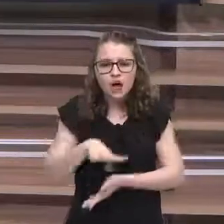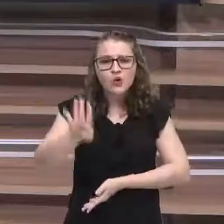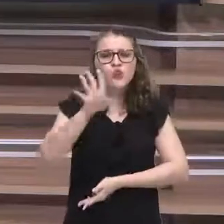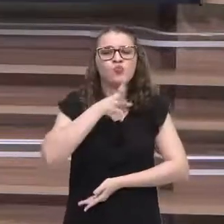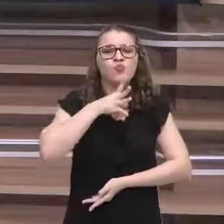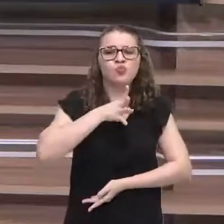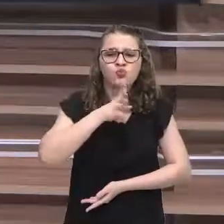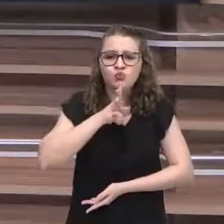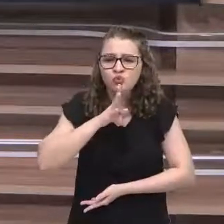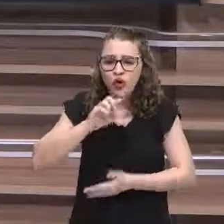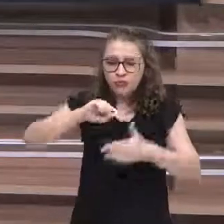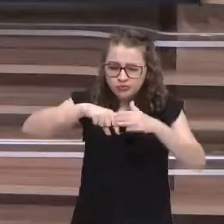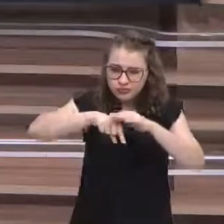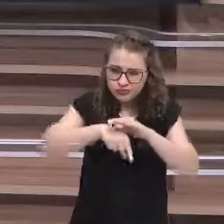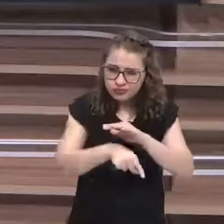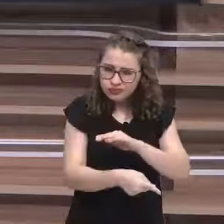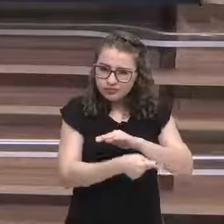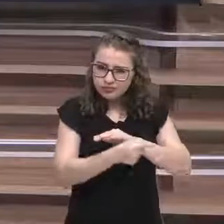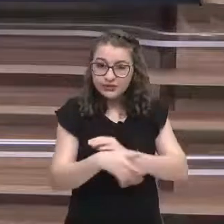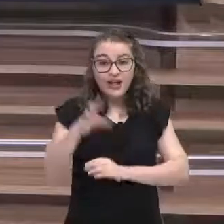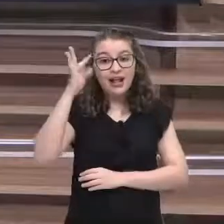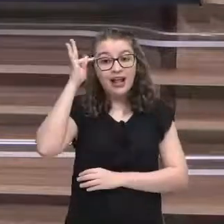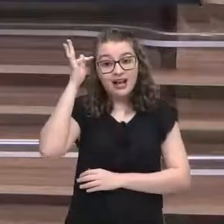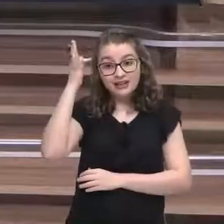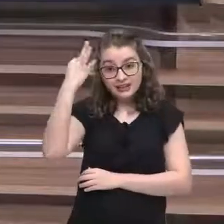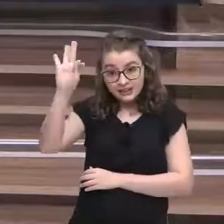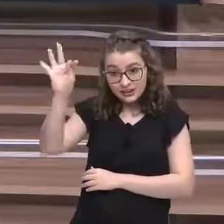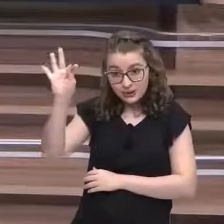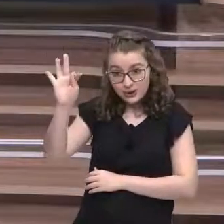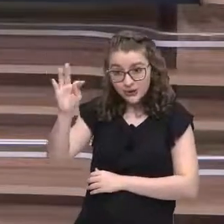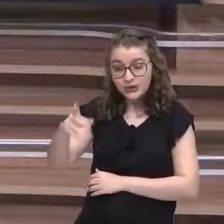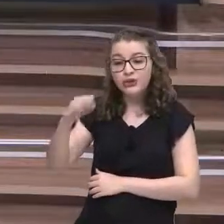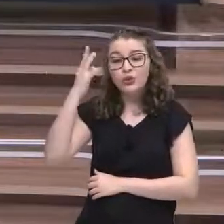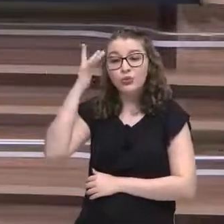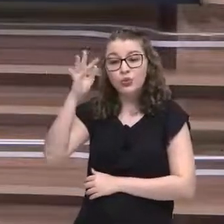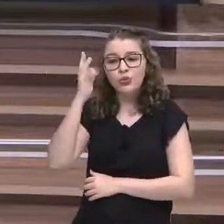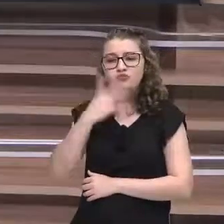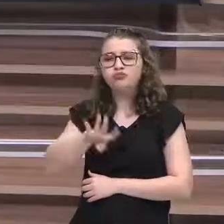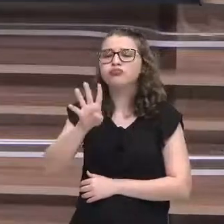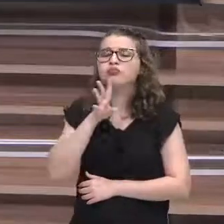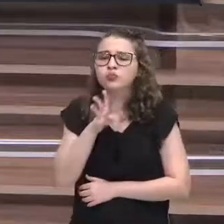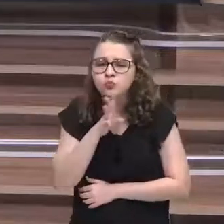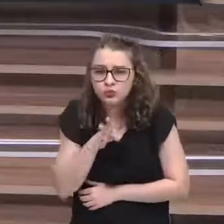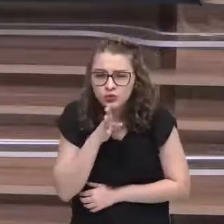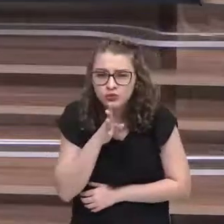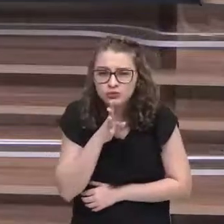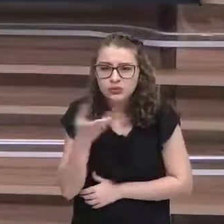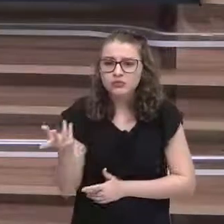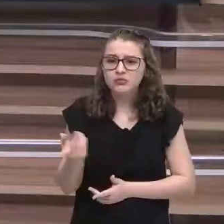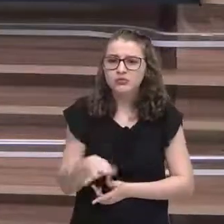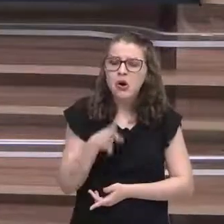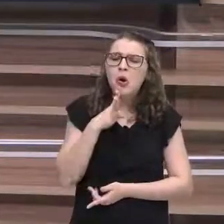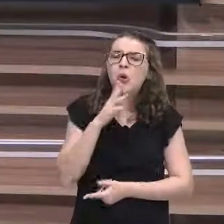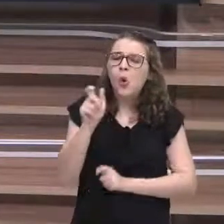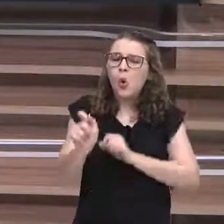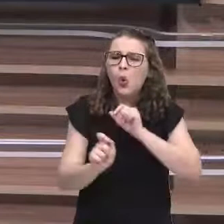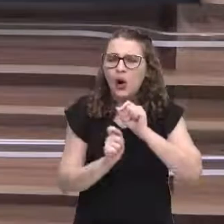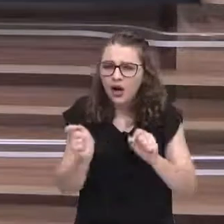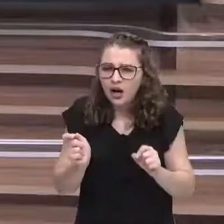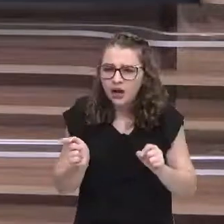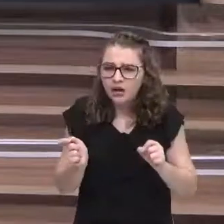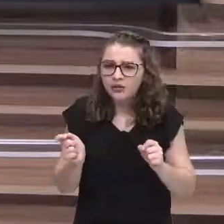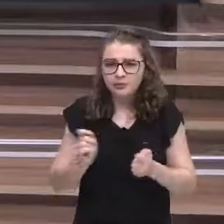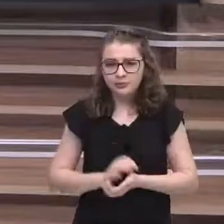vez mais. Teoria do conhecimento. Né? O que eu posso conhecer? Então, ela vai questionar